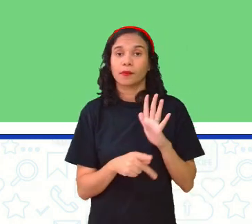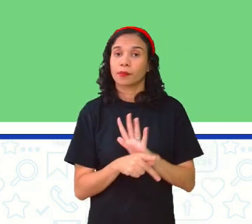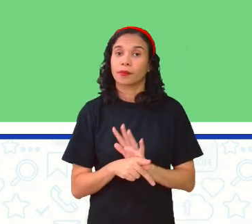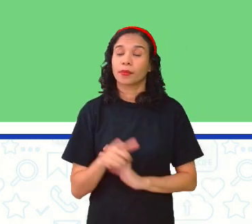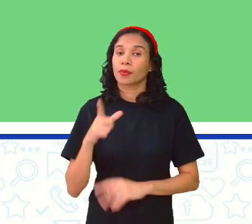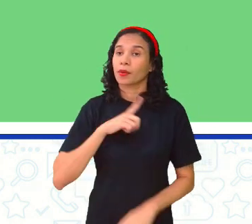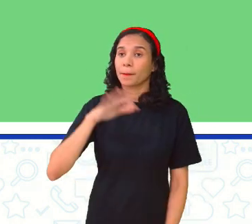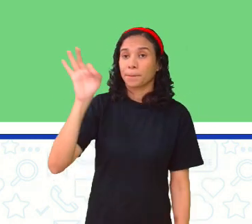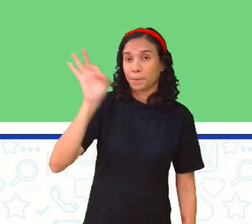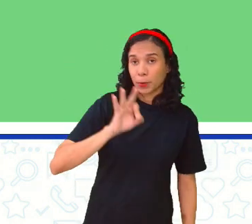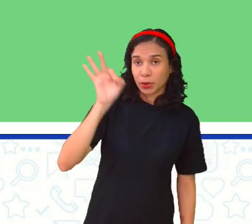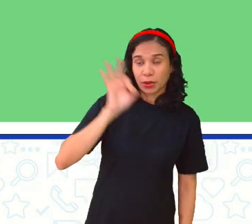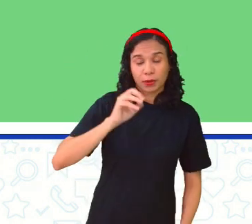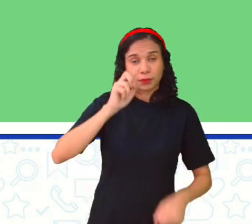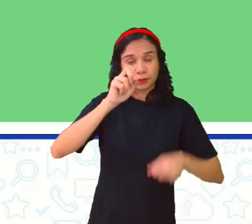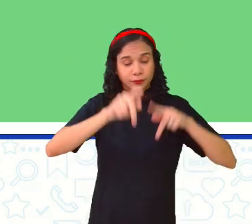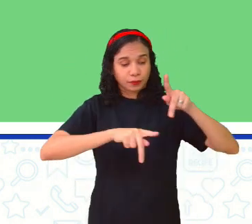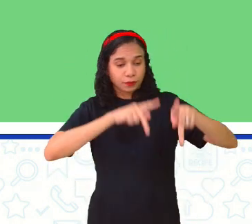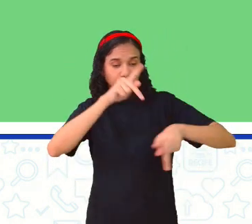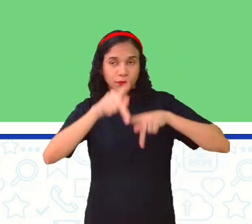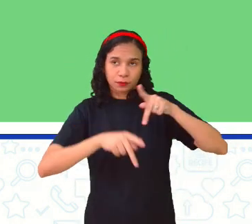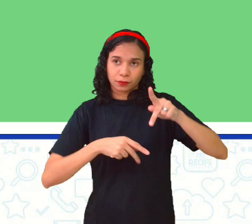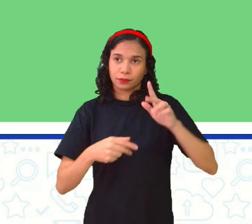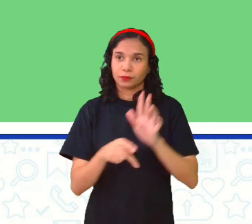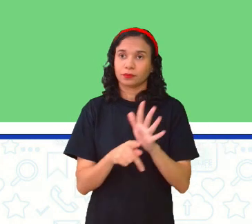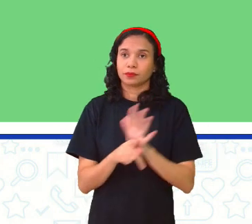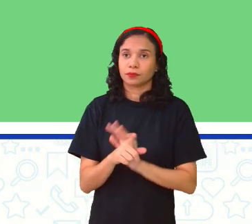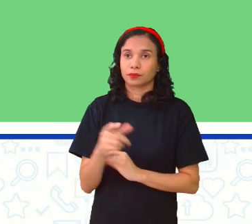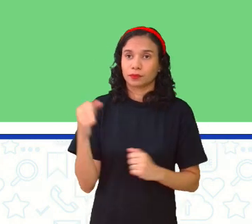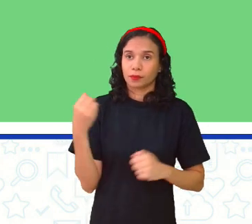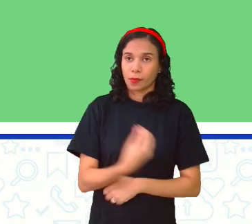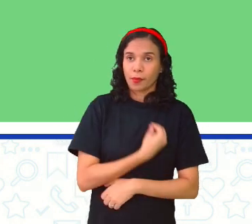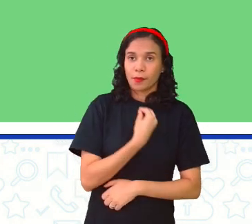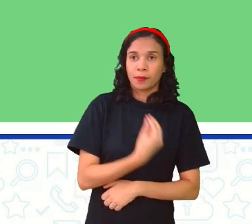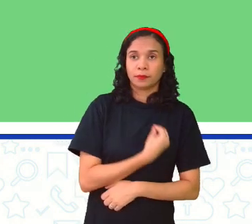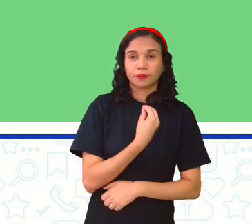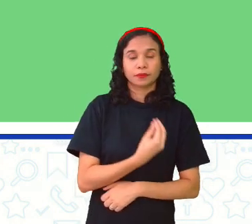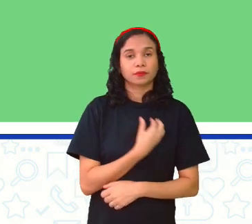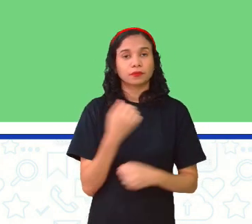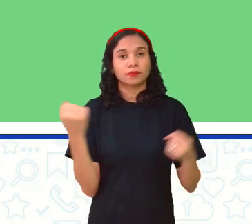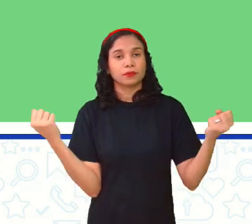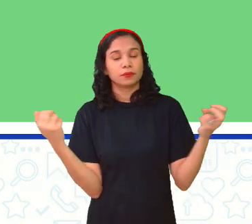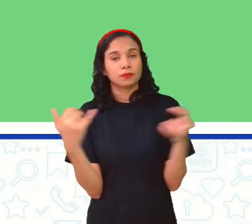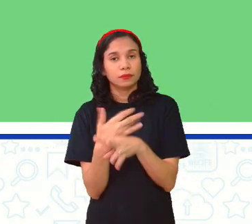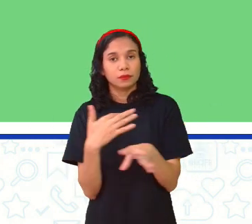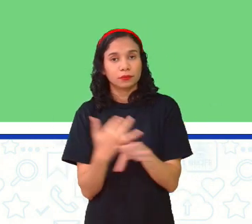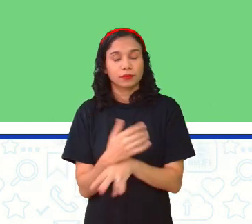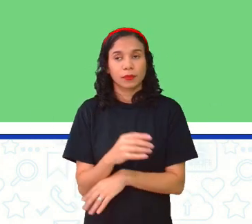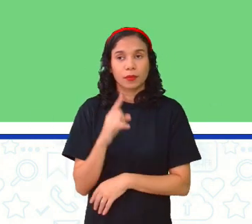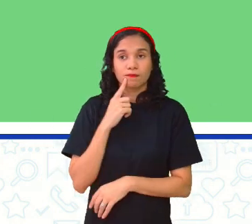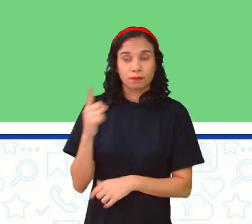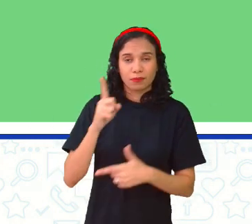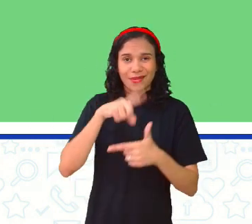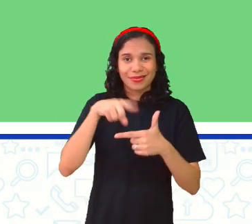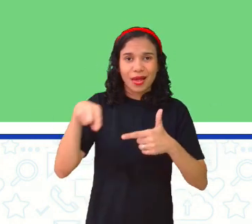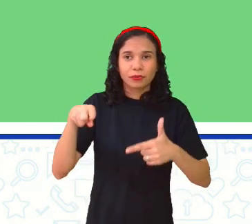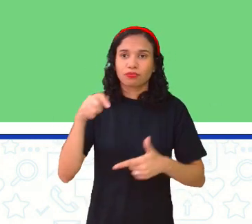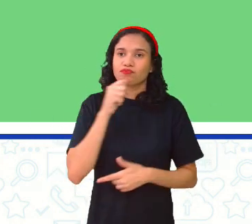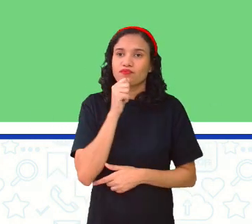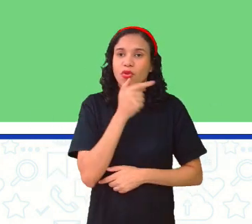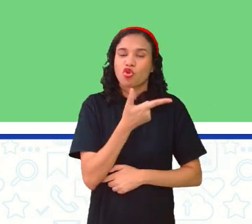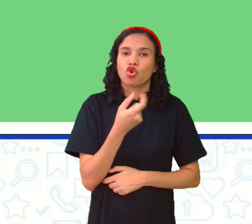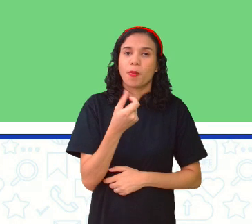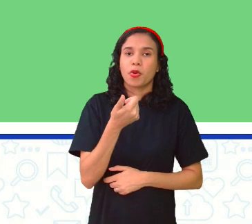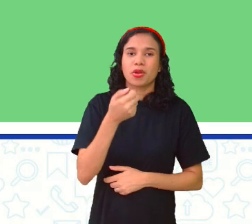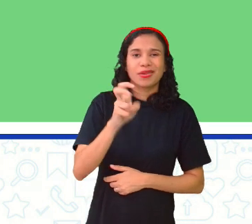uma porcentagem da população que vive em área urbana, esse dado é de 2015 ainda, eu não consegui um dado